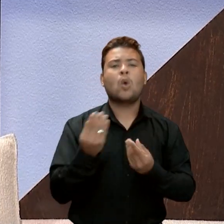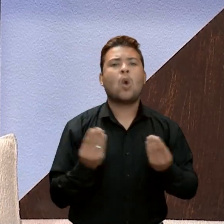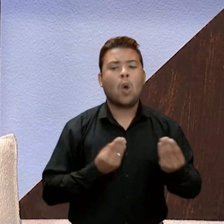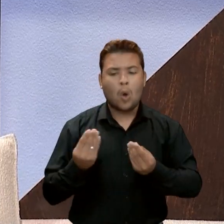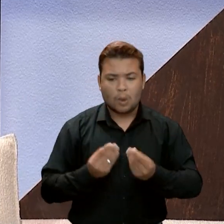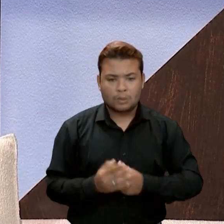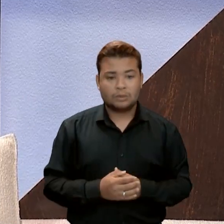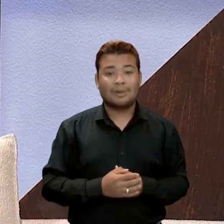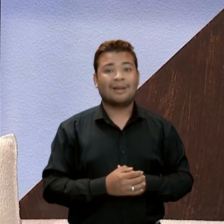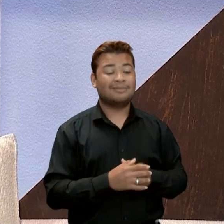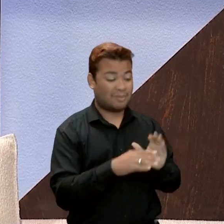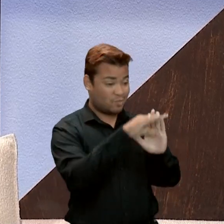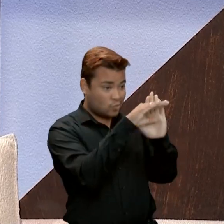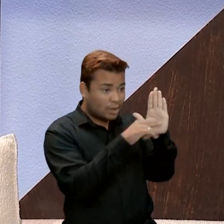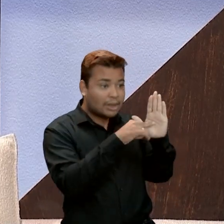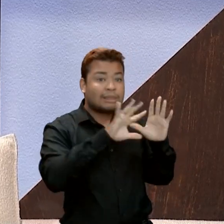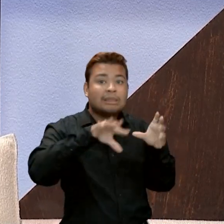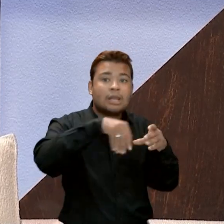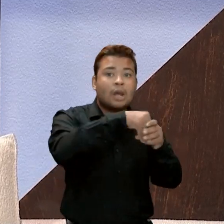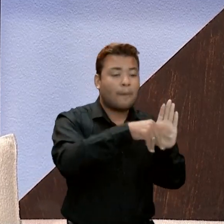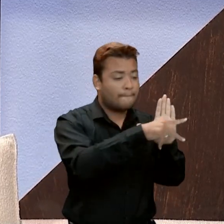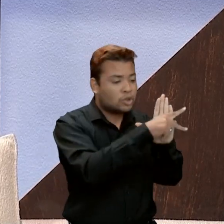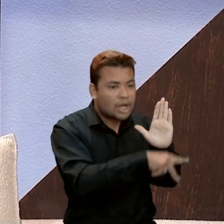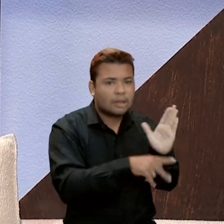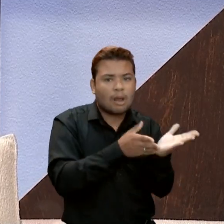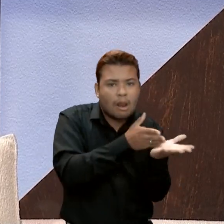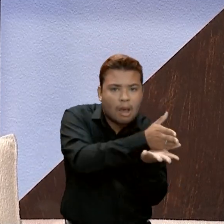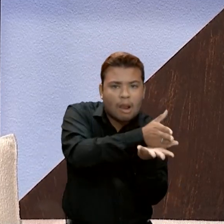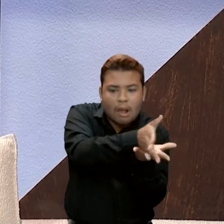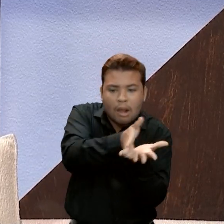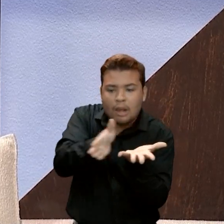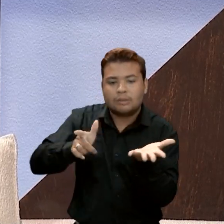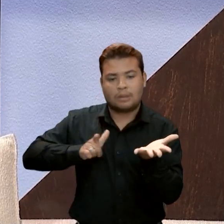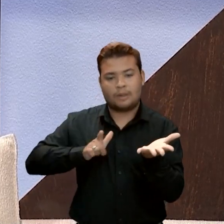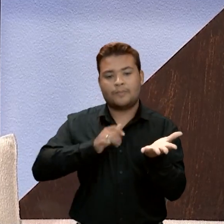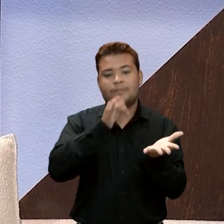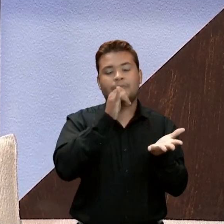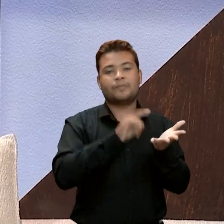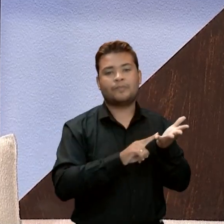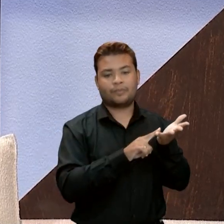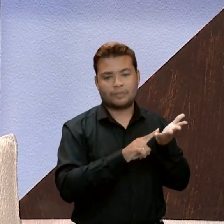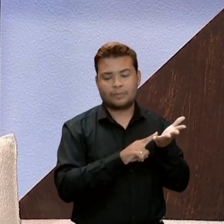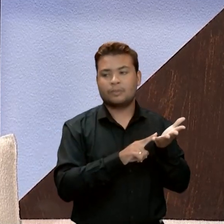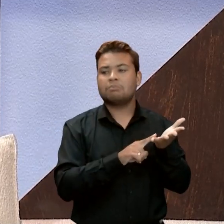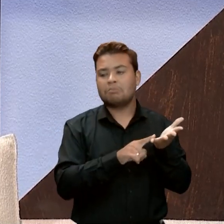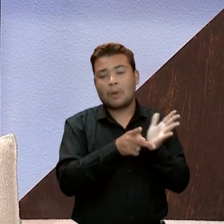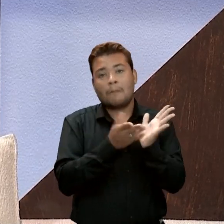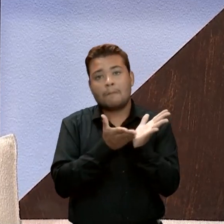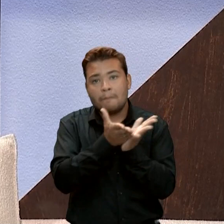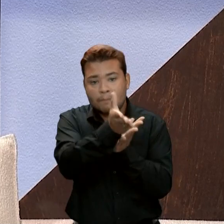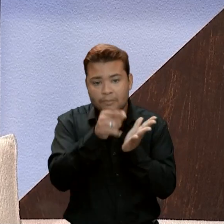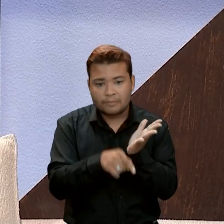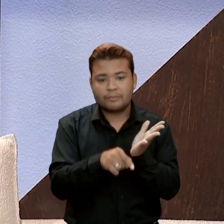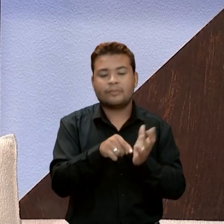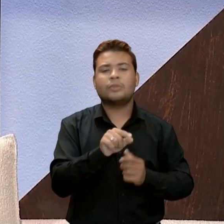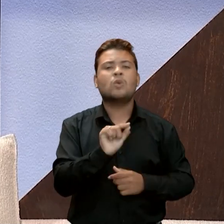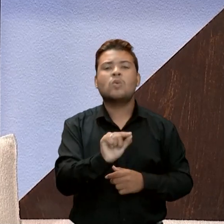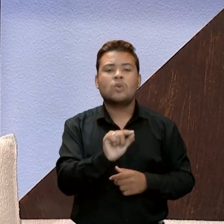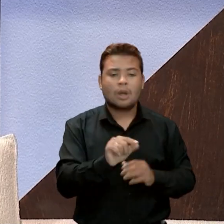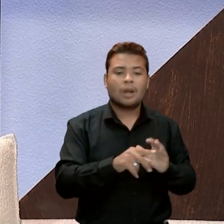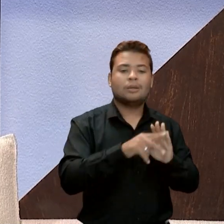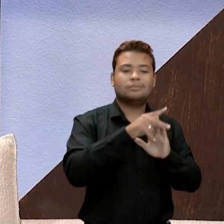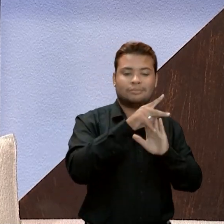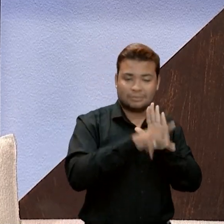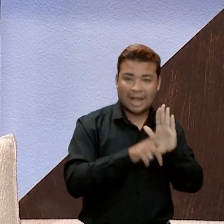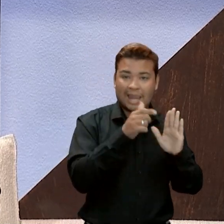tem subprojetos. Um dos subprojetos é um projeto chamado Living Lab C, que é um laboratório vivo de construção.